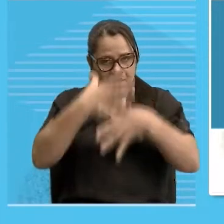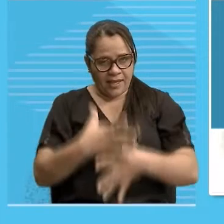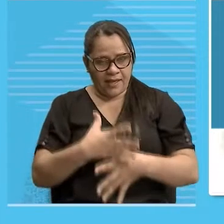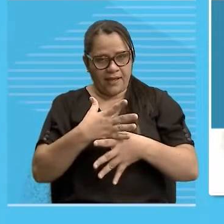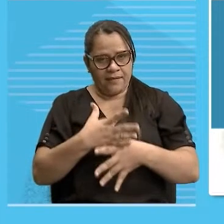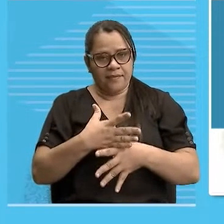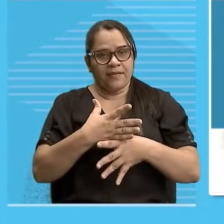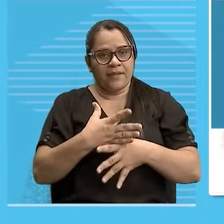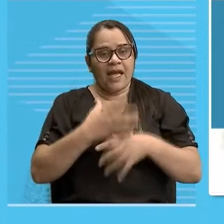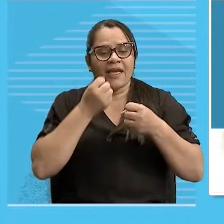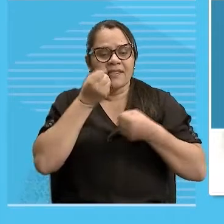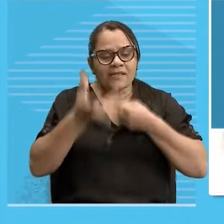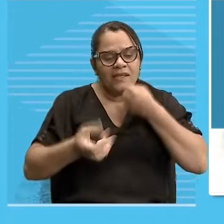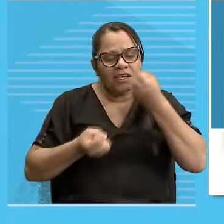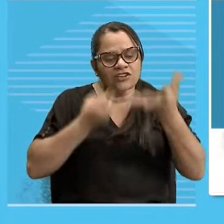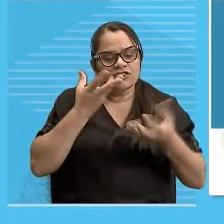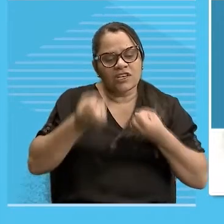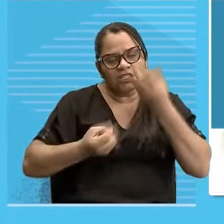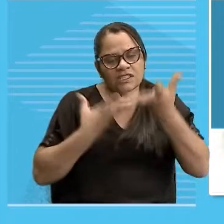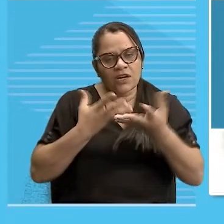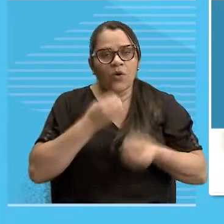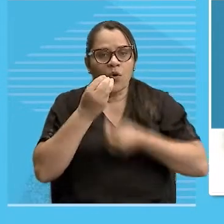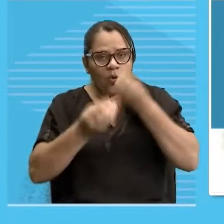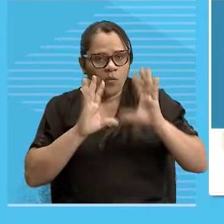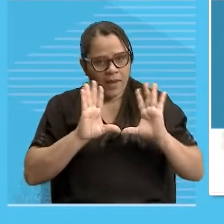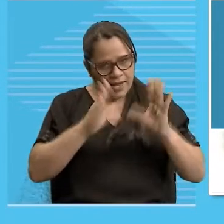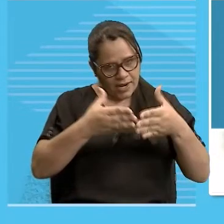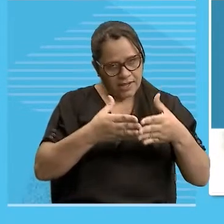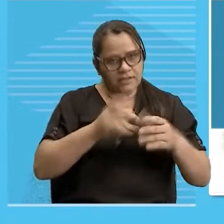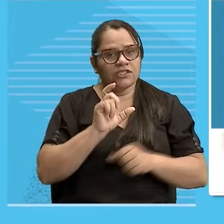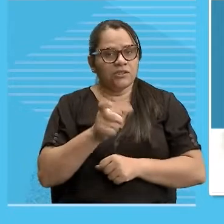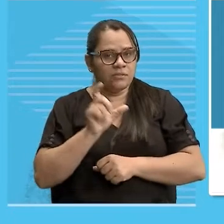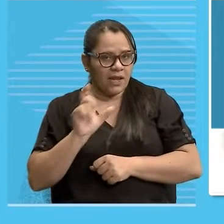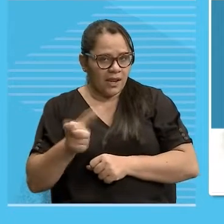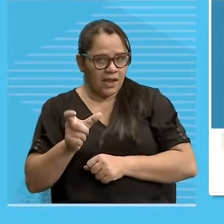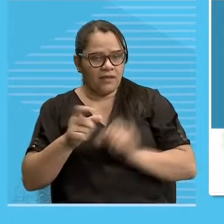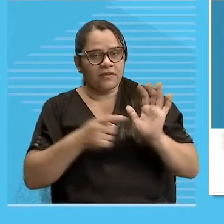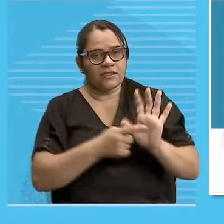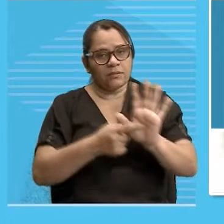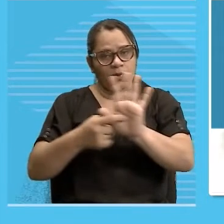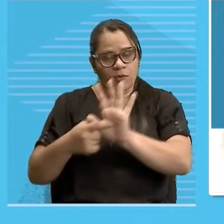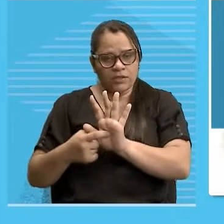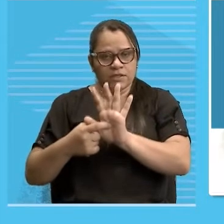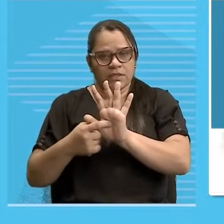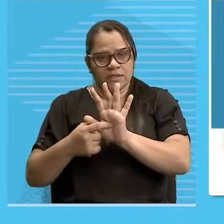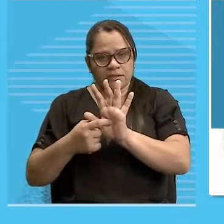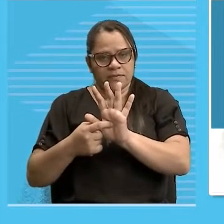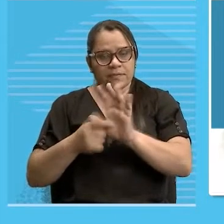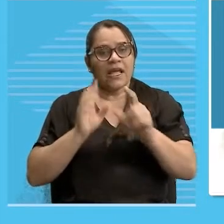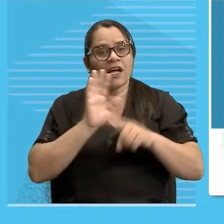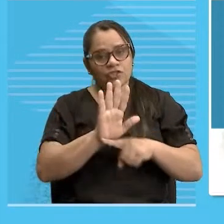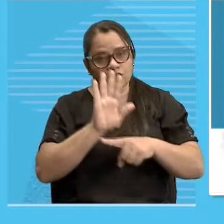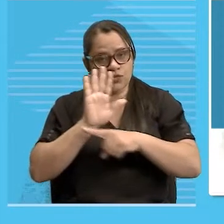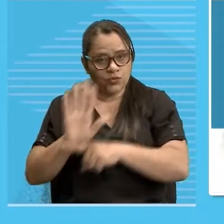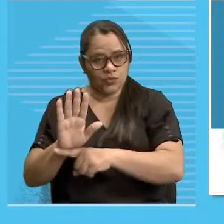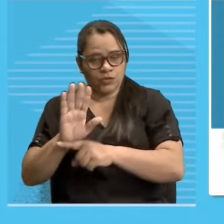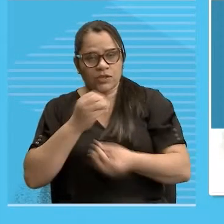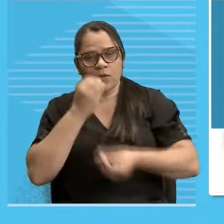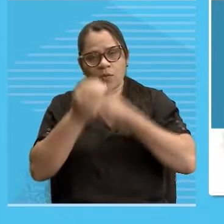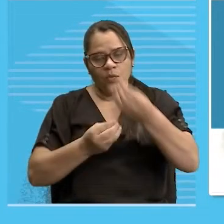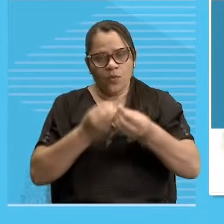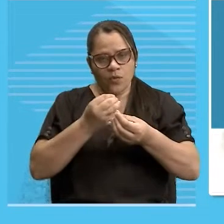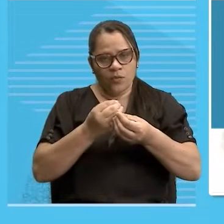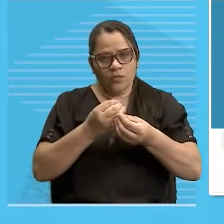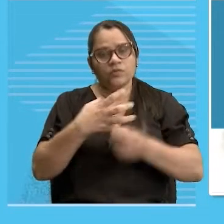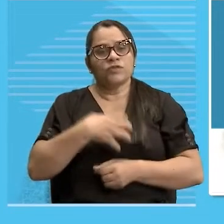refletir sobre como essa classe de palavra e suas formas de apresentação contribuem para o sentido